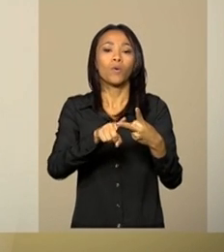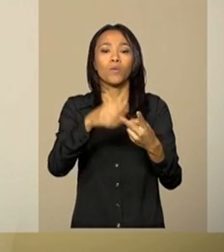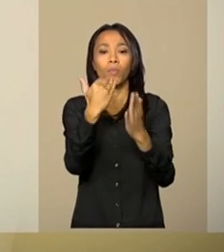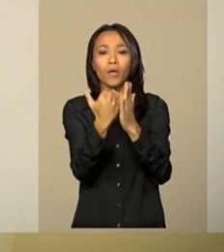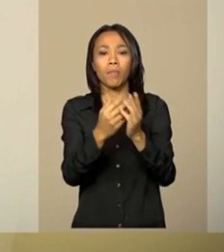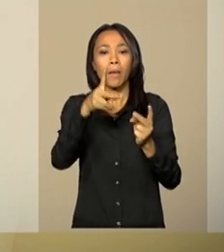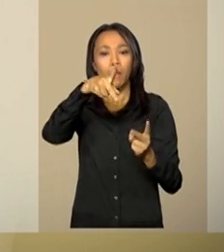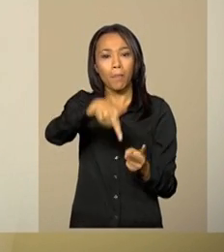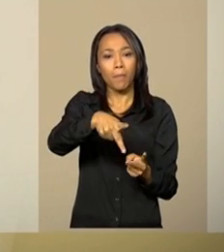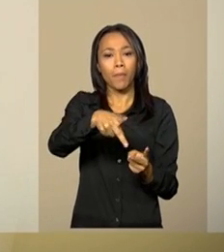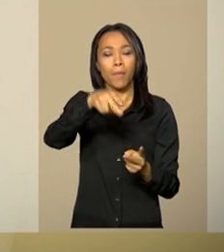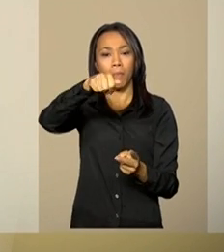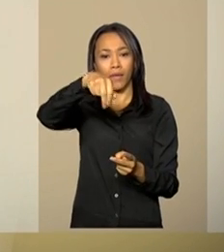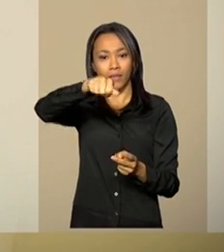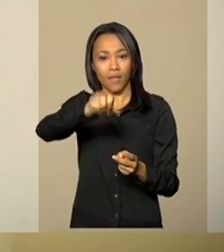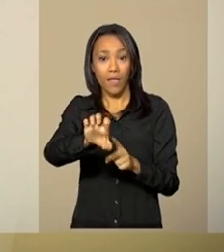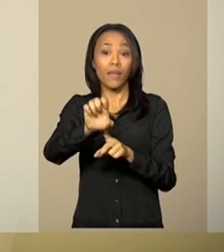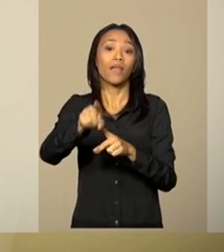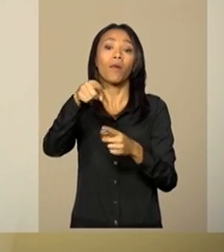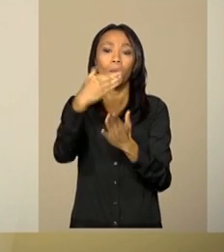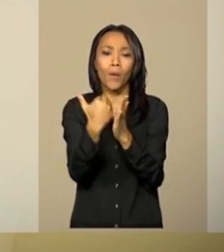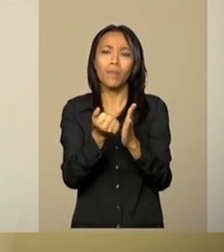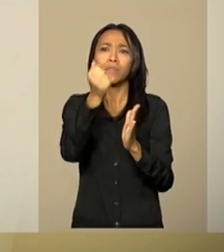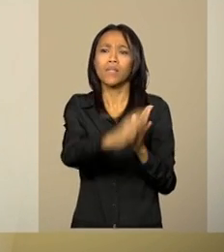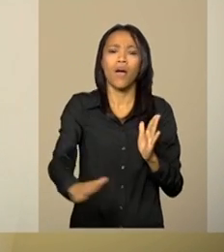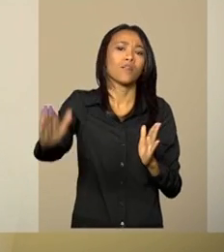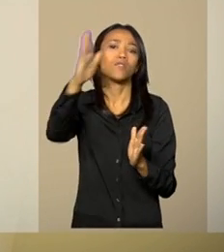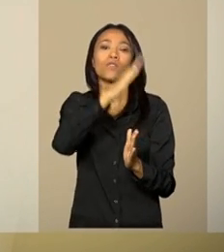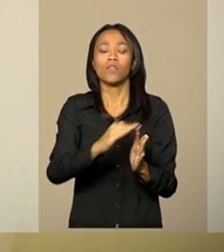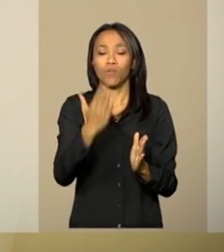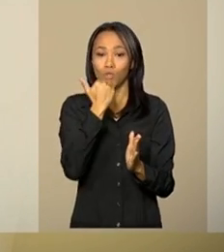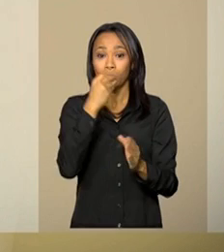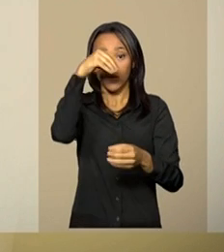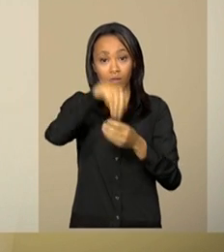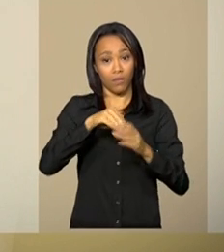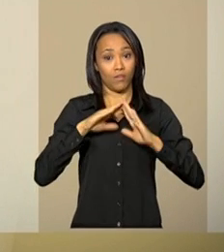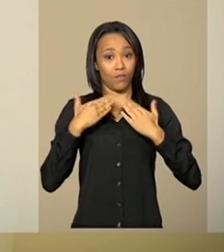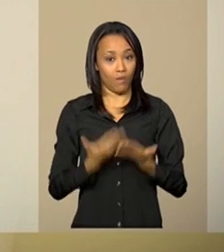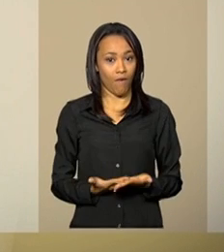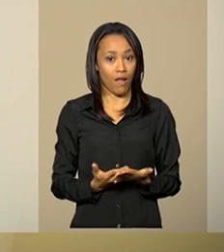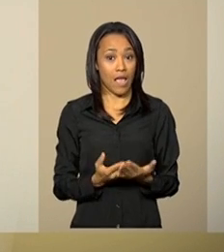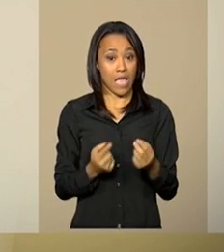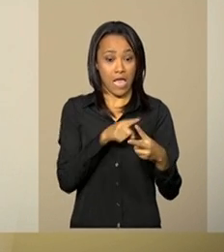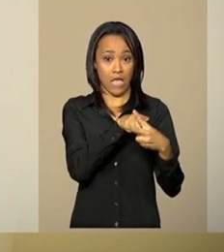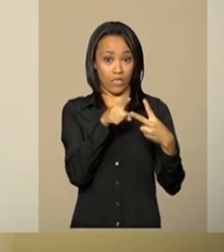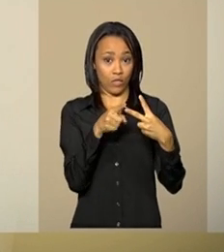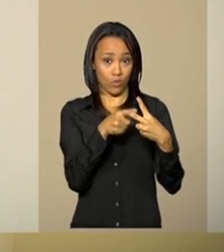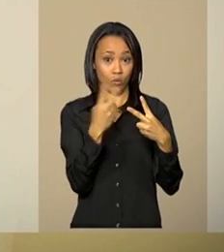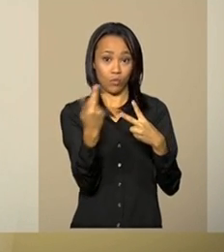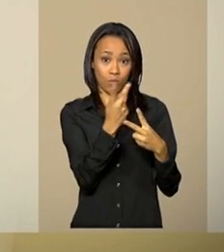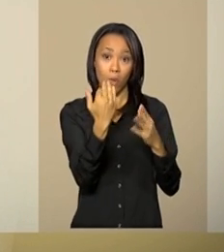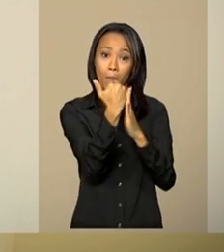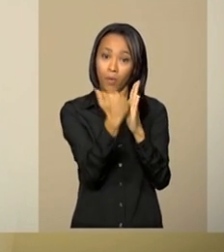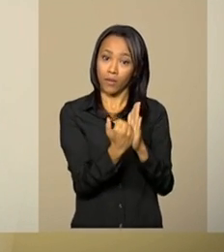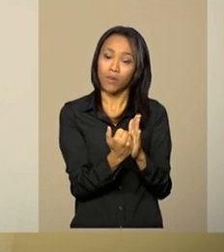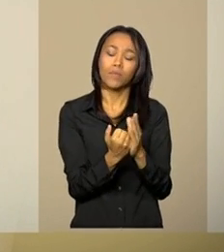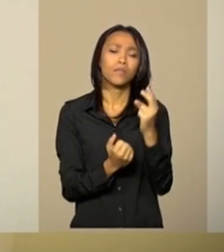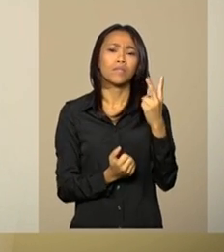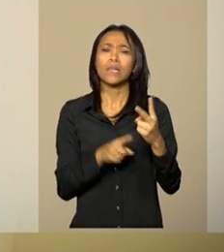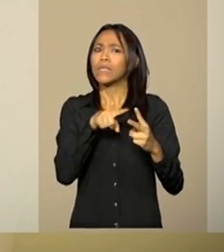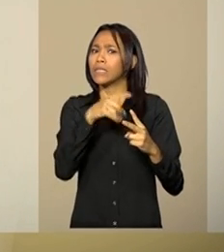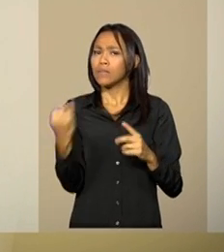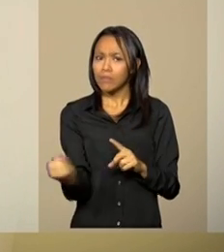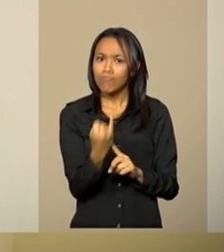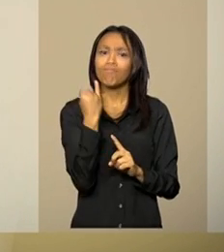chama PNAE, que é Programa Nacional de Alimentação Escolar. Esses programas, o PAA e o PNAE, são